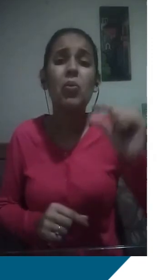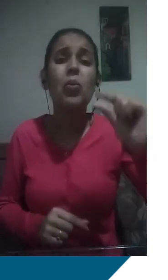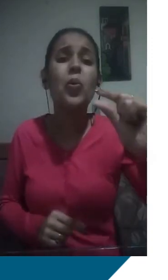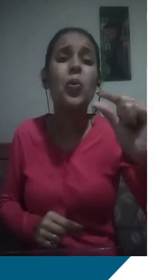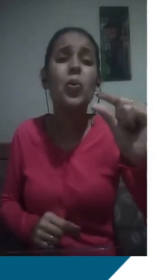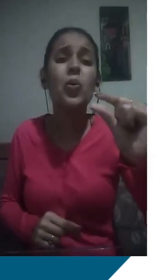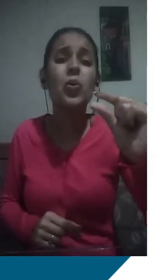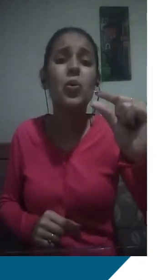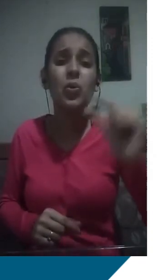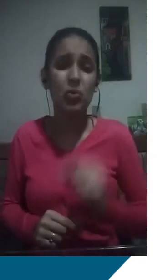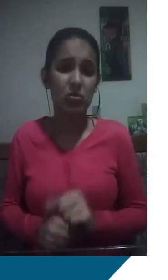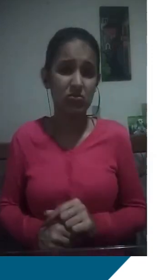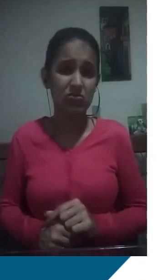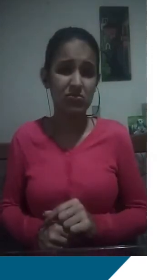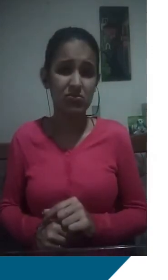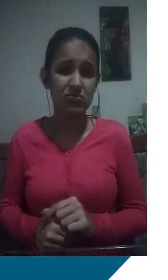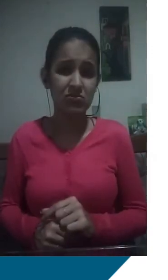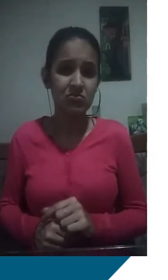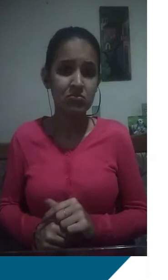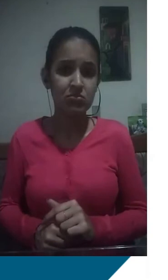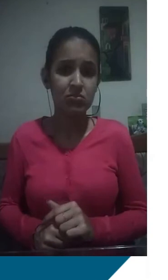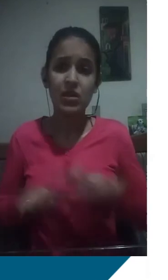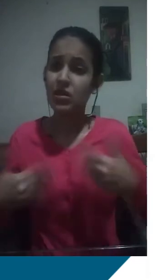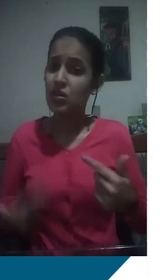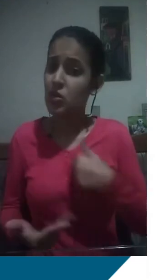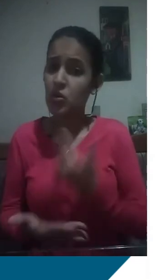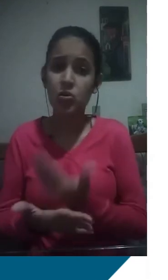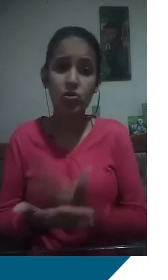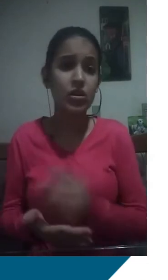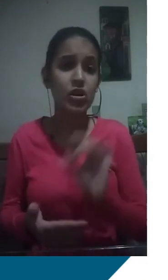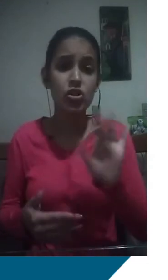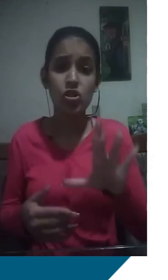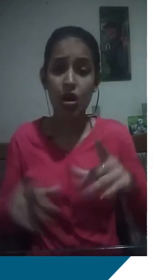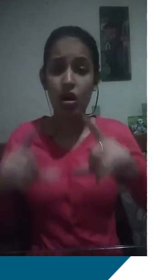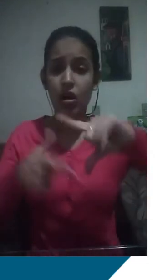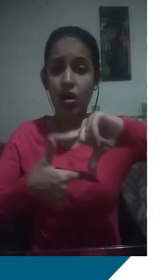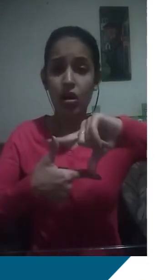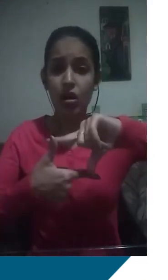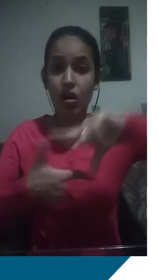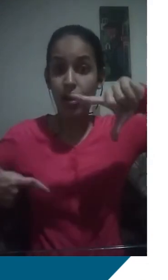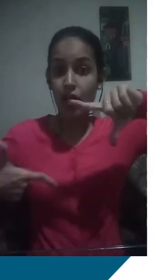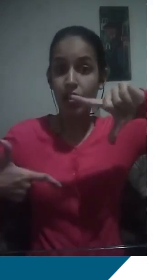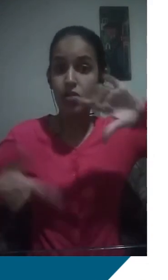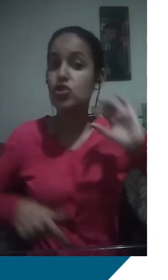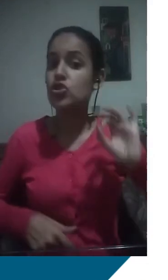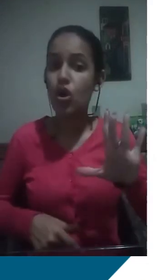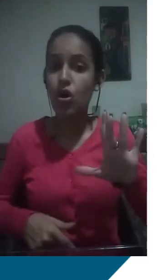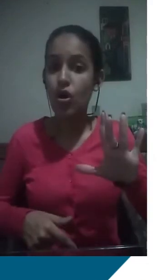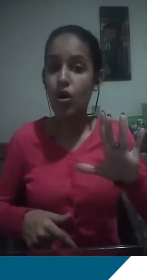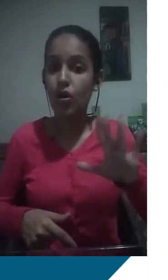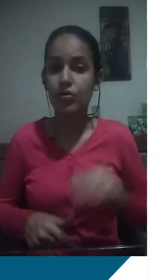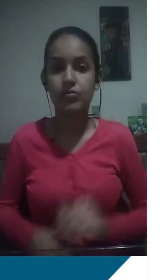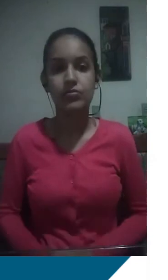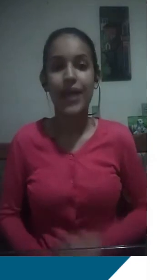interessante para mim é só estudar a variação de área. Mas, de novo, a dilatação volumétrica acontece em todos os casos. Tá